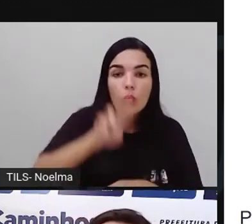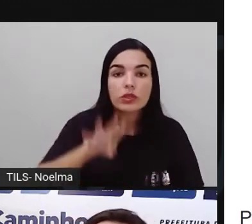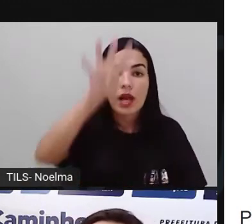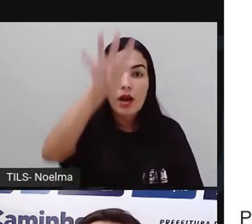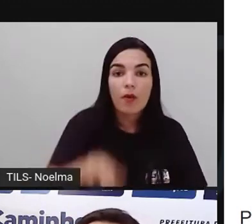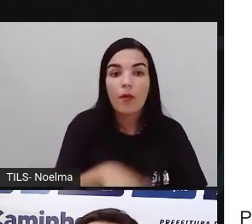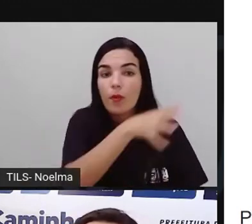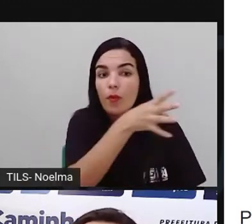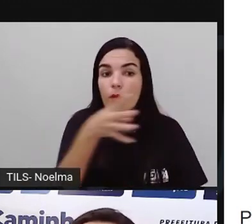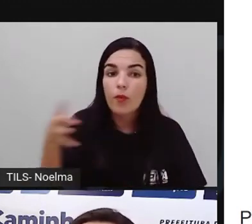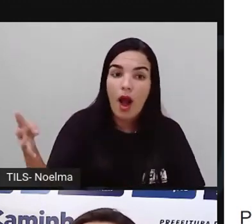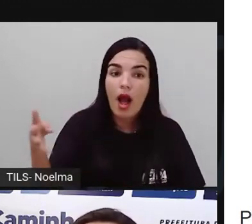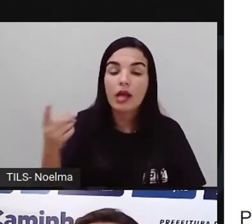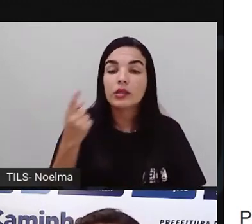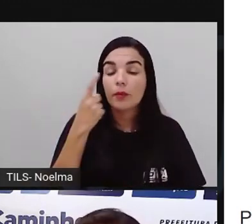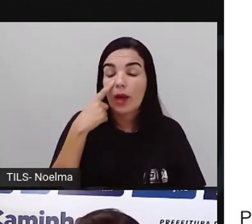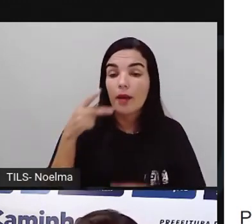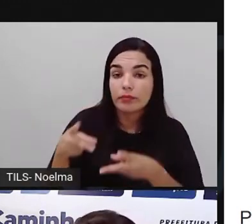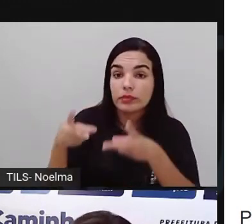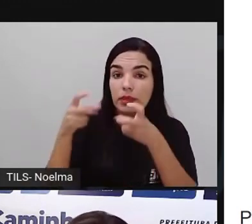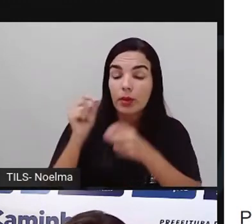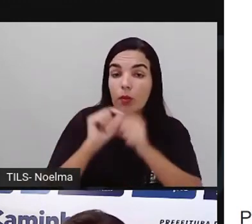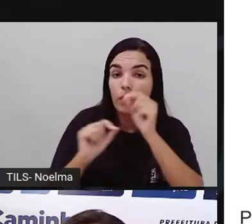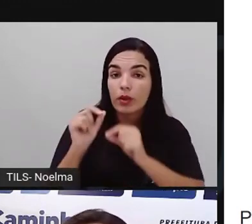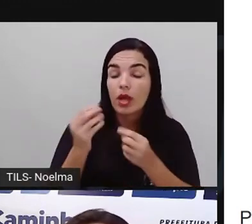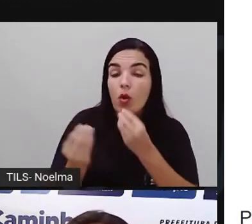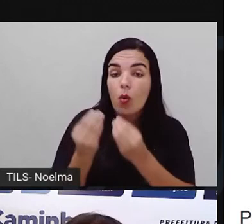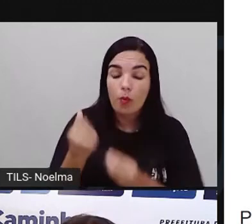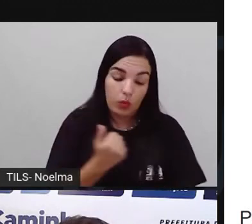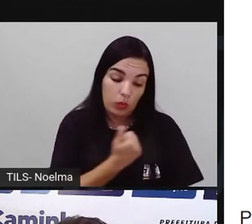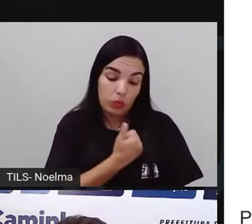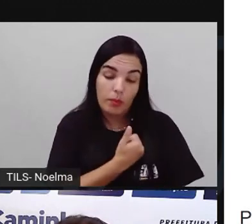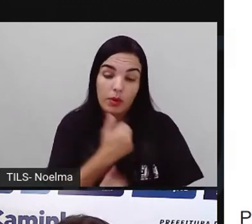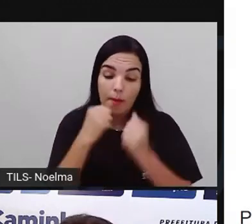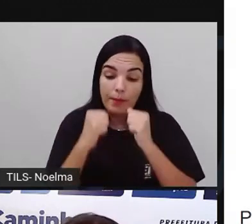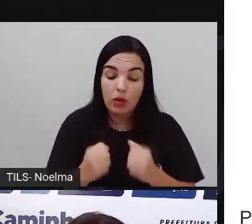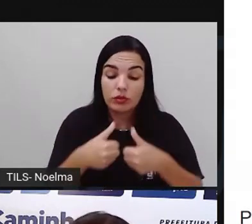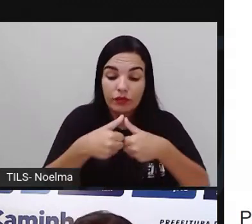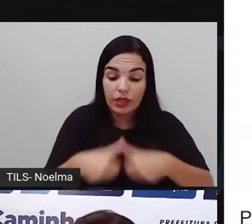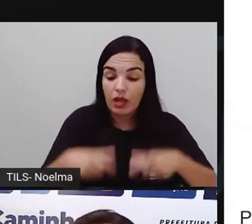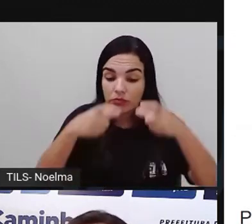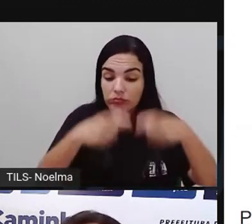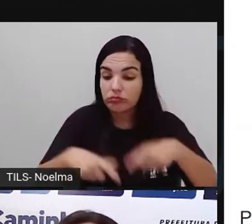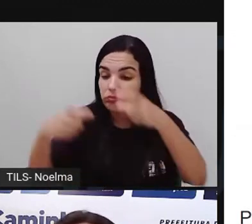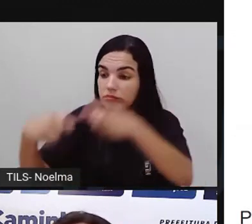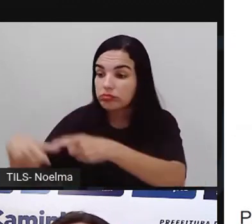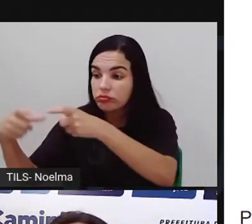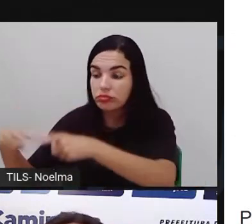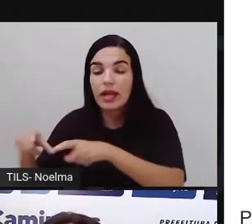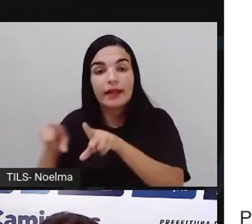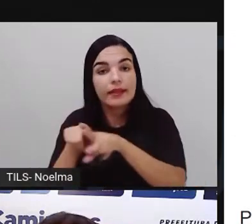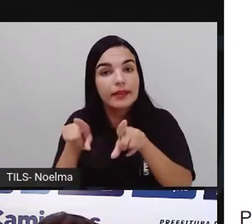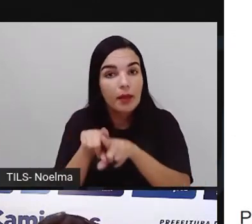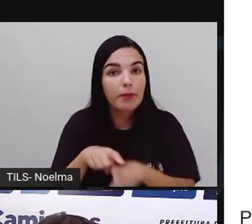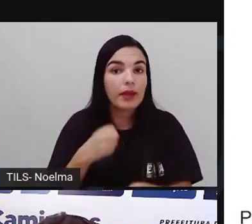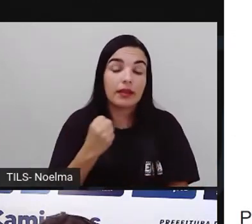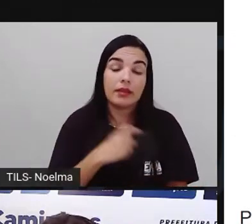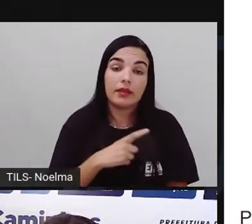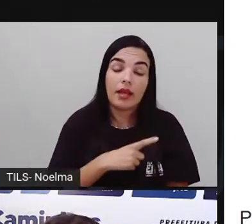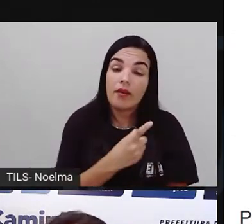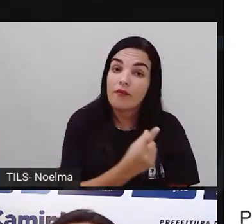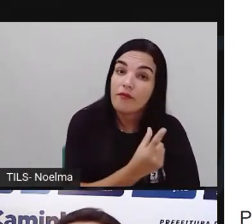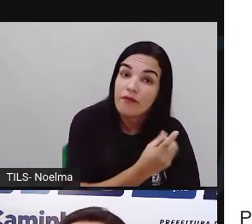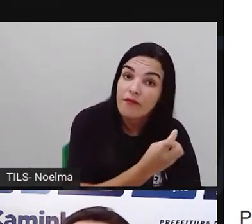que os números eles podem ser classificados, né, e terem aí valores diferentes dependendo da posição que ele